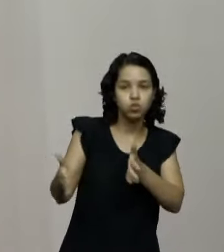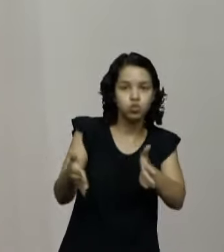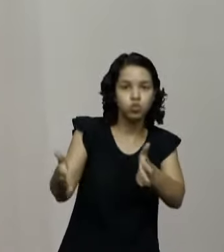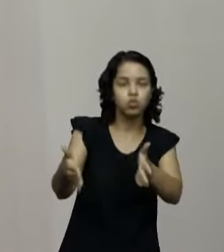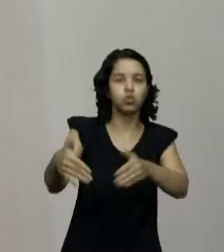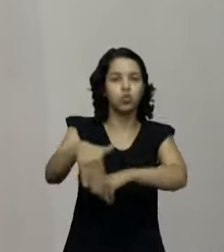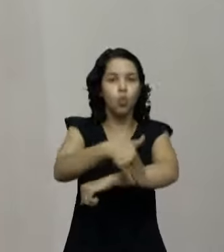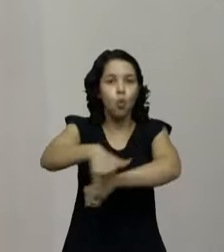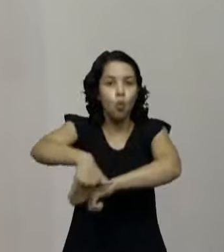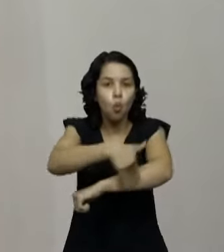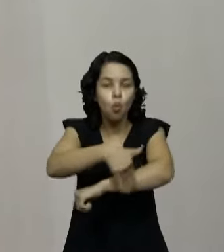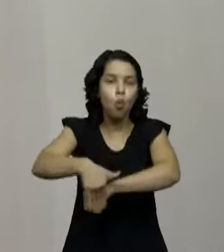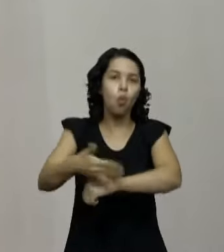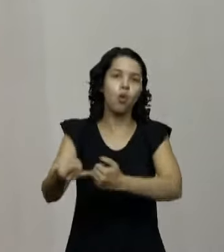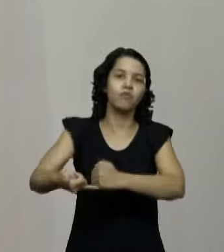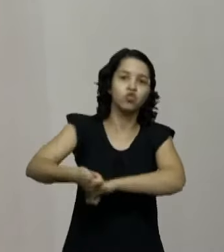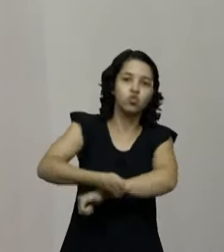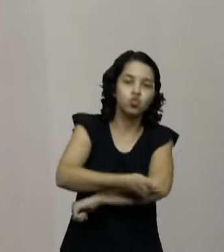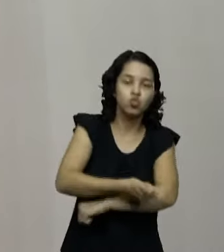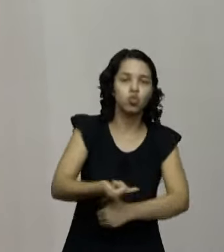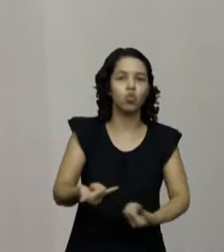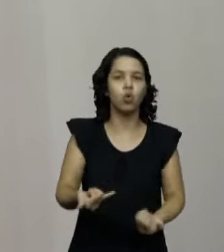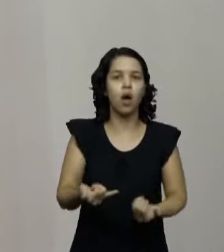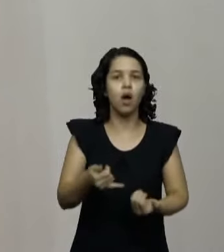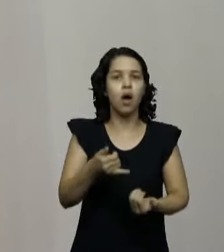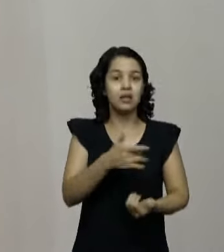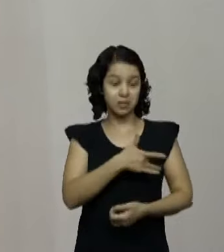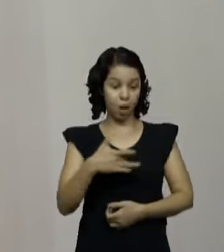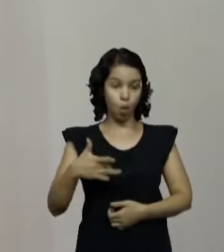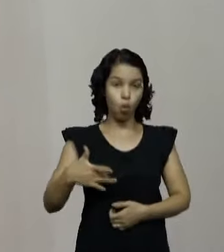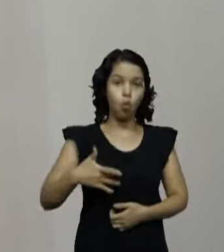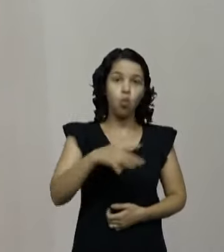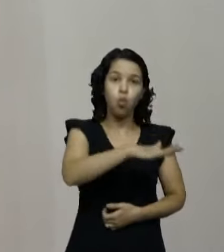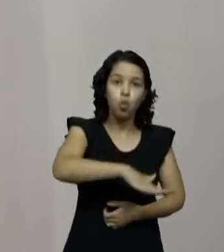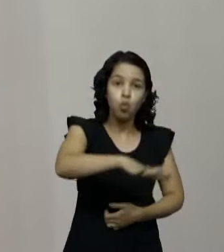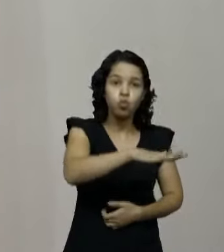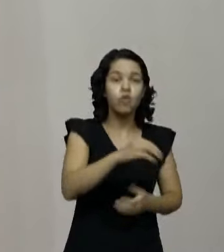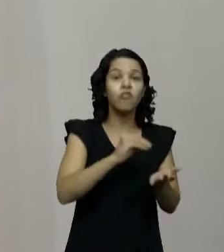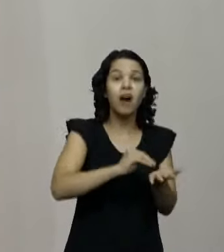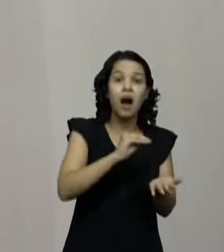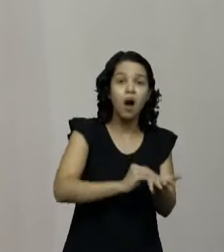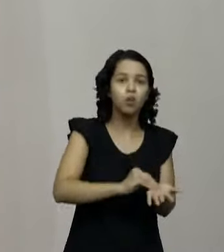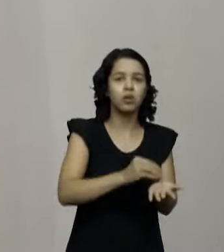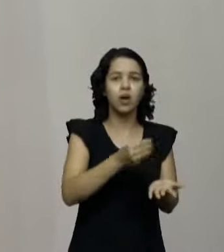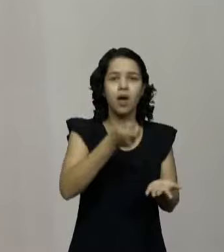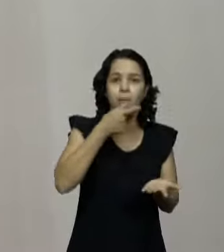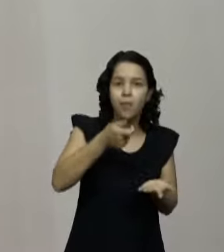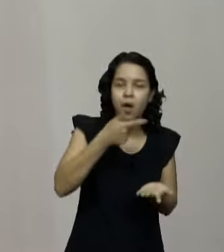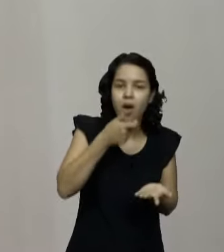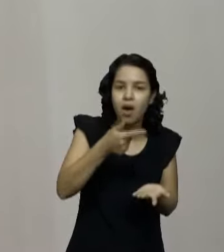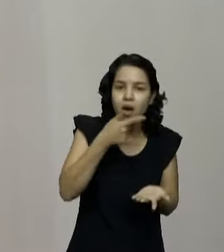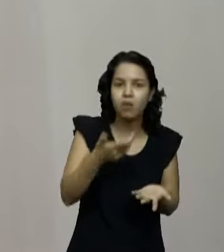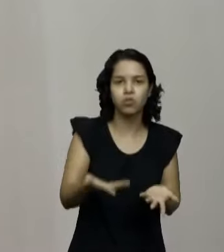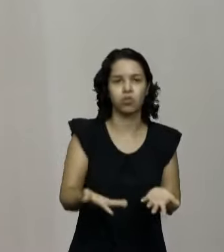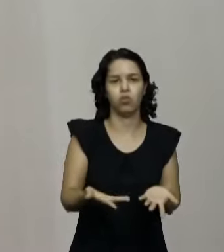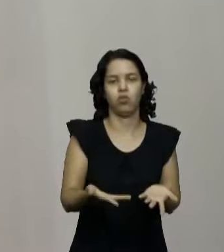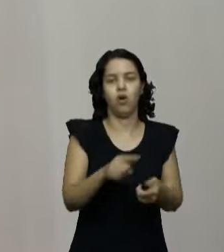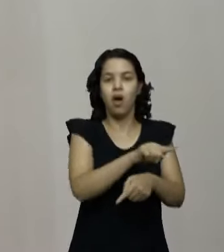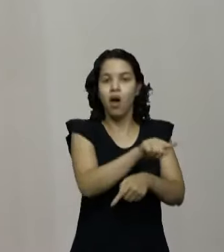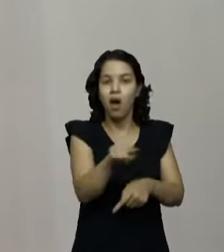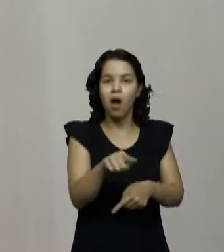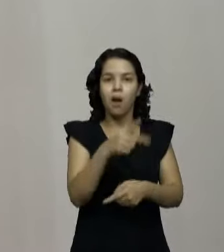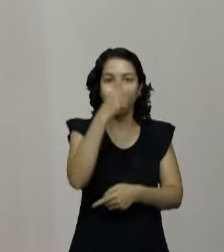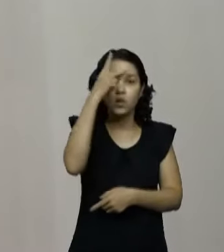infraestrutura, lá nas unidades de saúde, onde falta remédio para as pessoas, onde as pessoas hoje